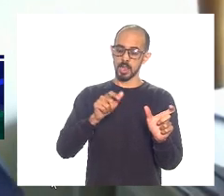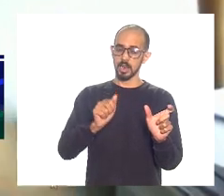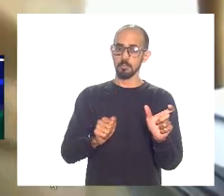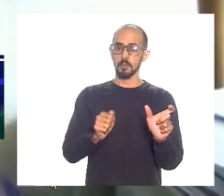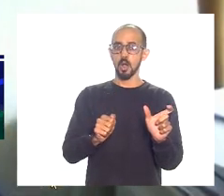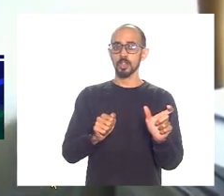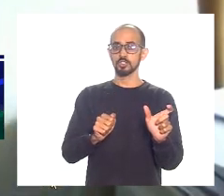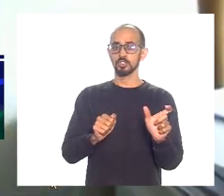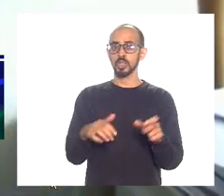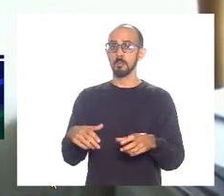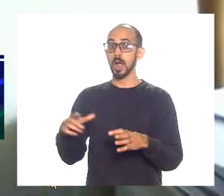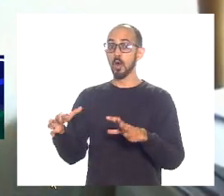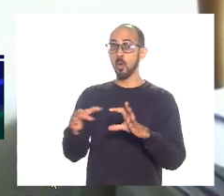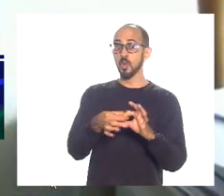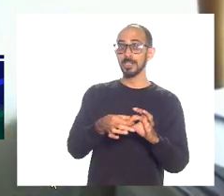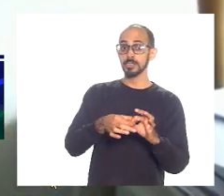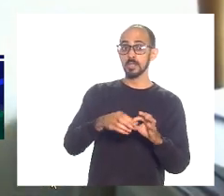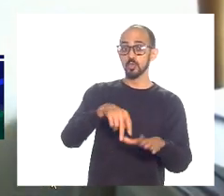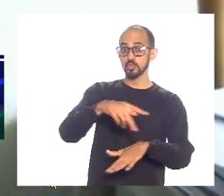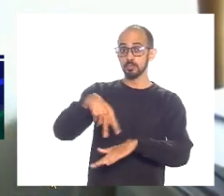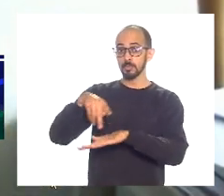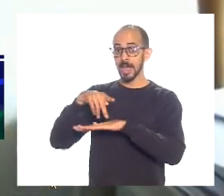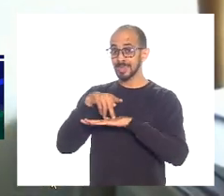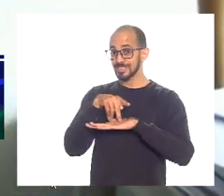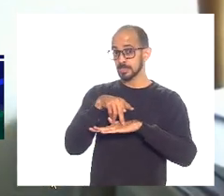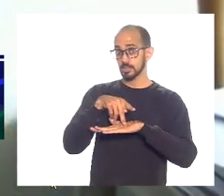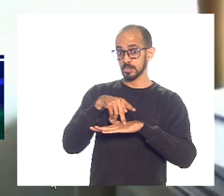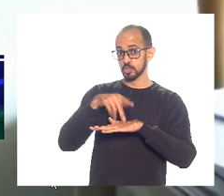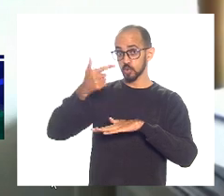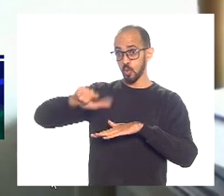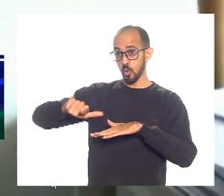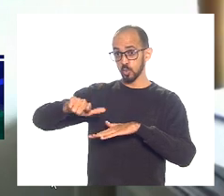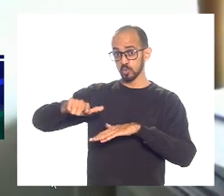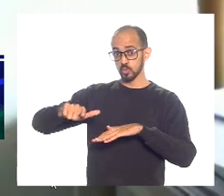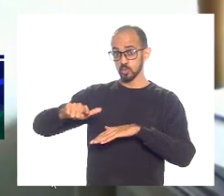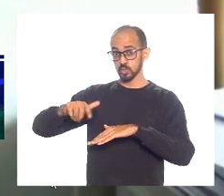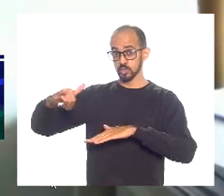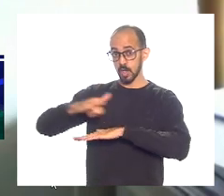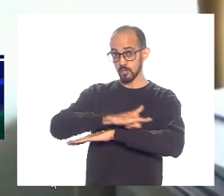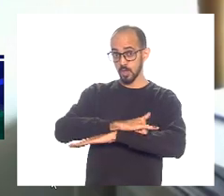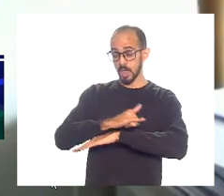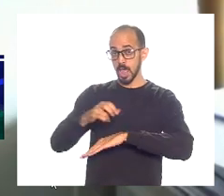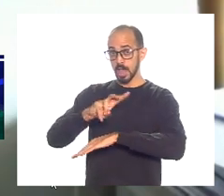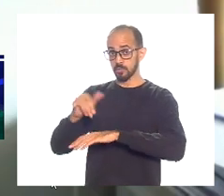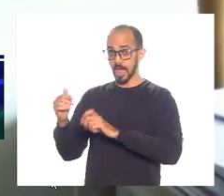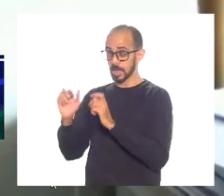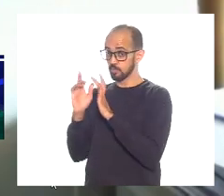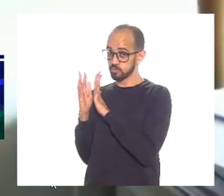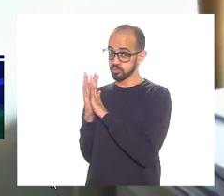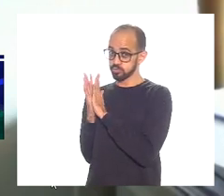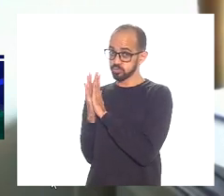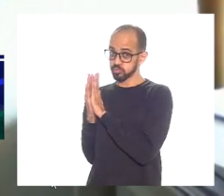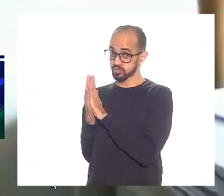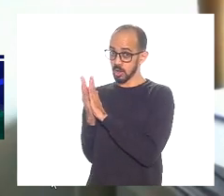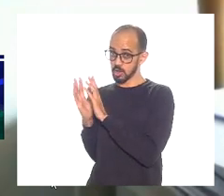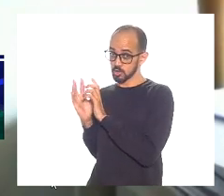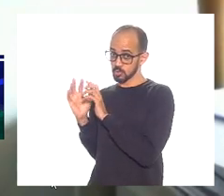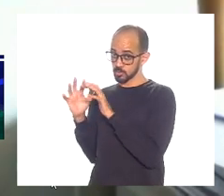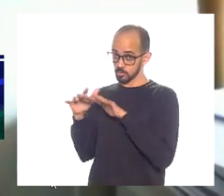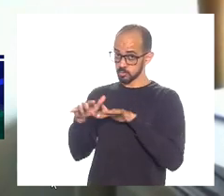hub de concentrar os passageiros embarcados nesses aeroportos,